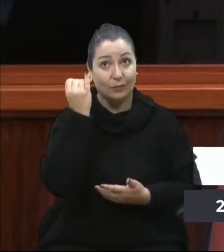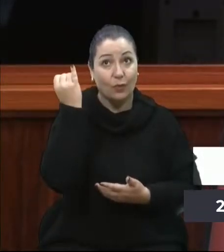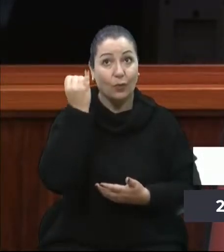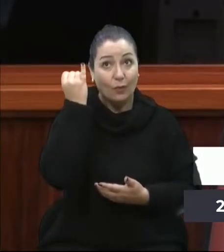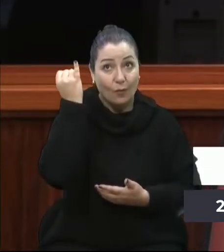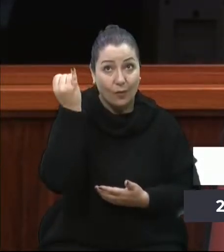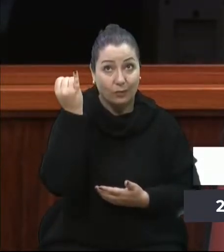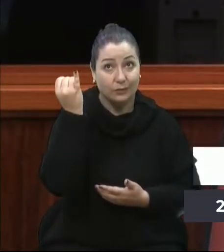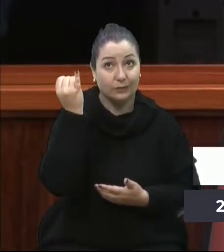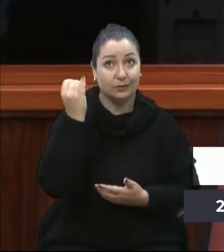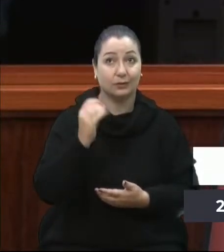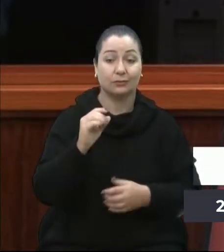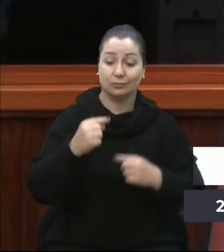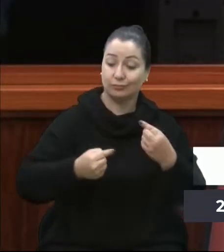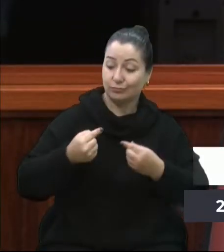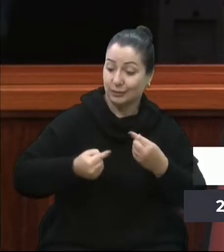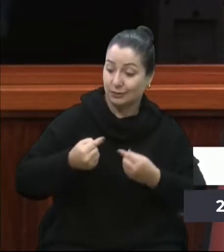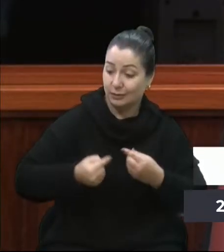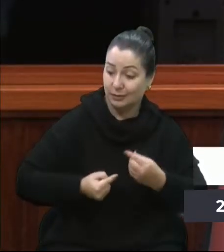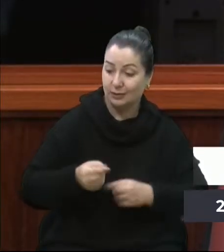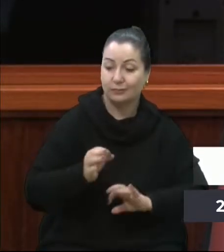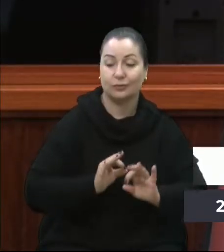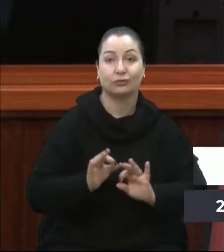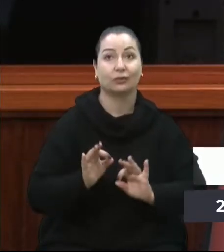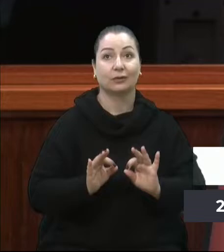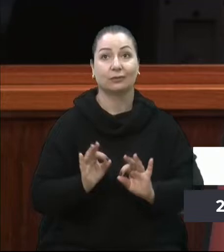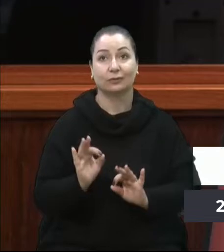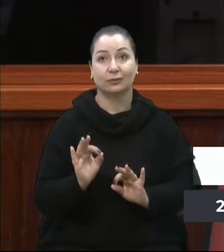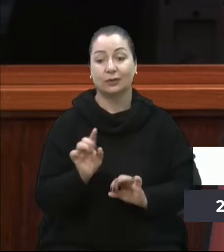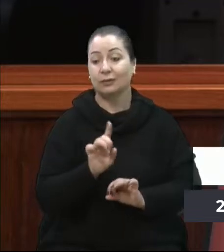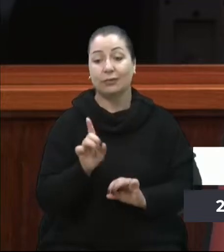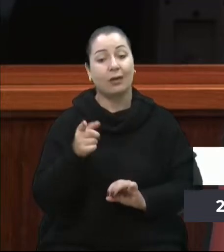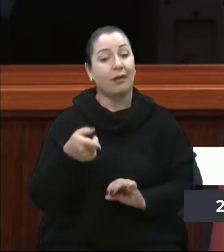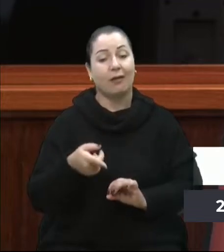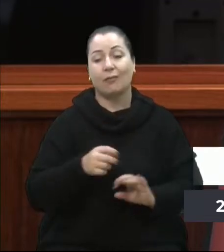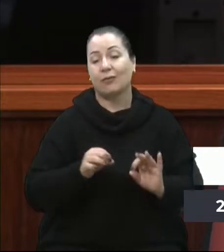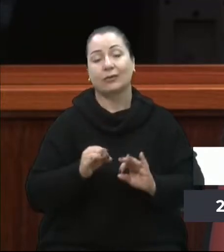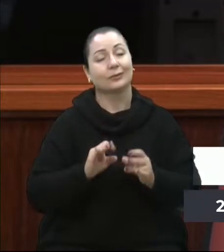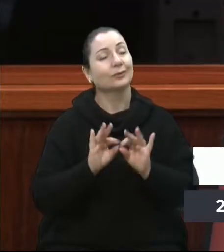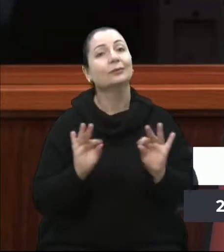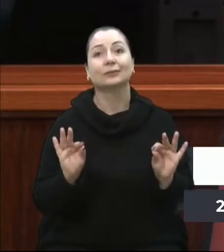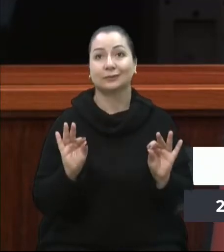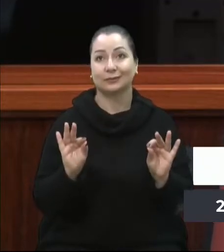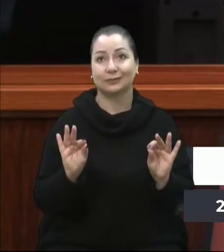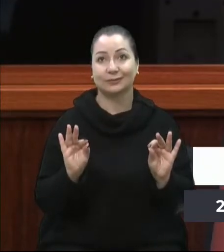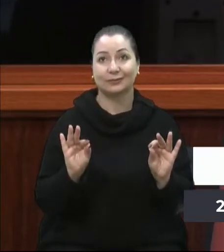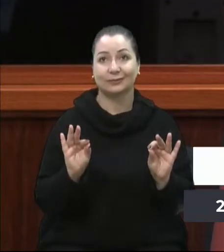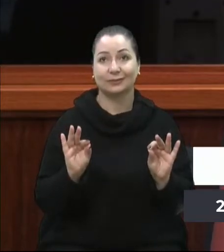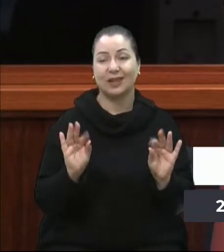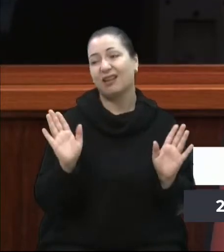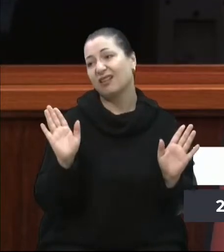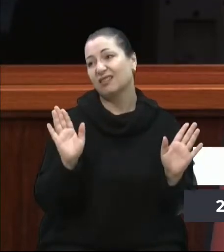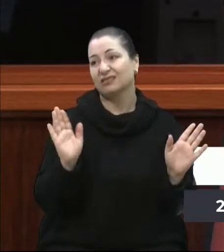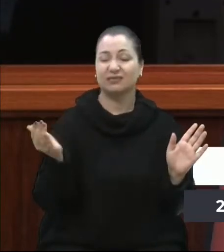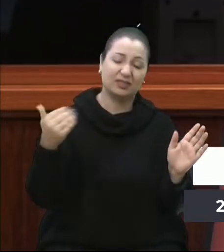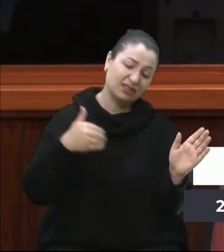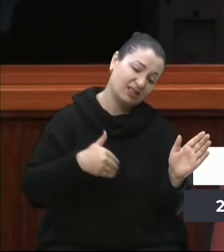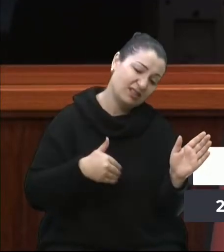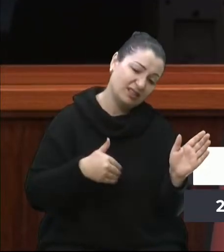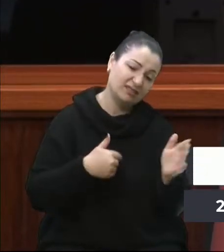importância de debater esse projeto, de que não é um projeto simples, que passa, sim, por nós e a